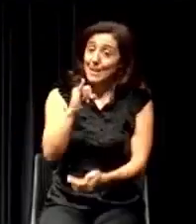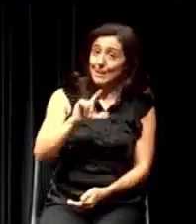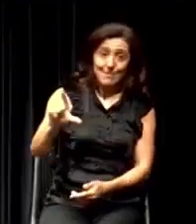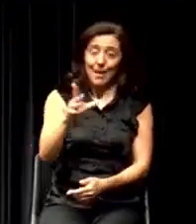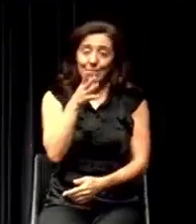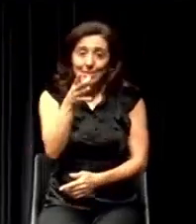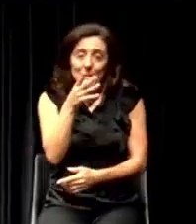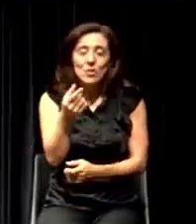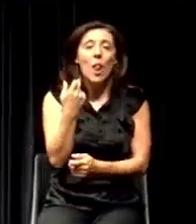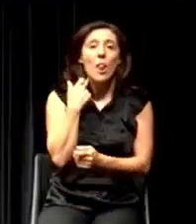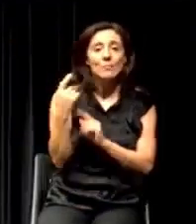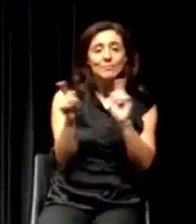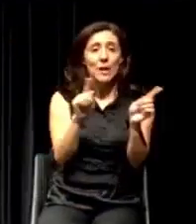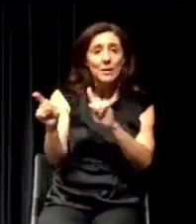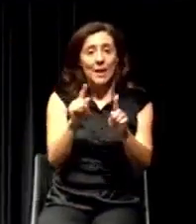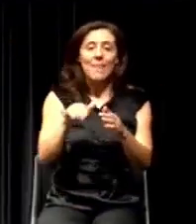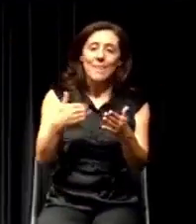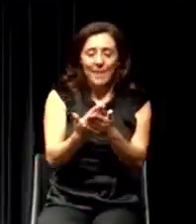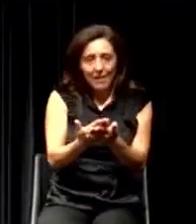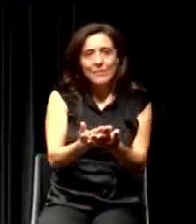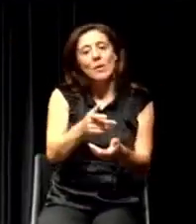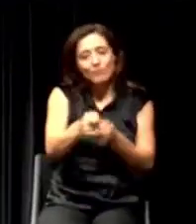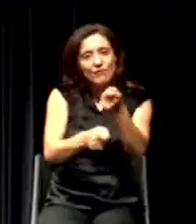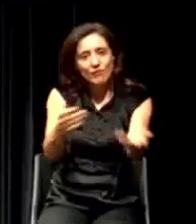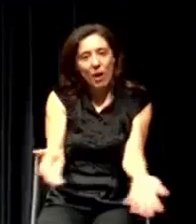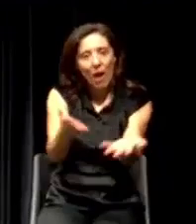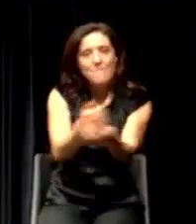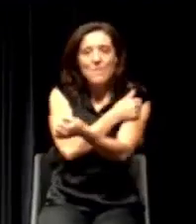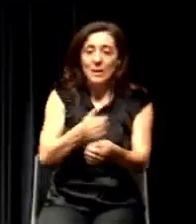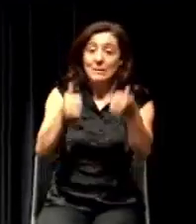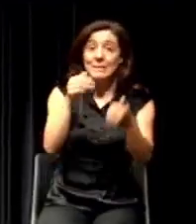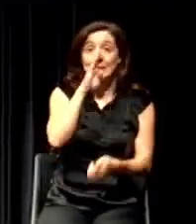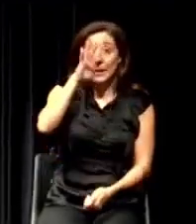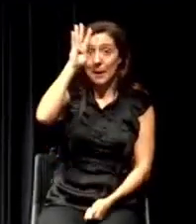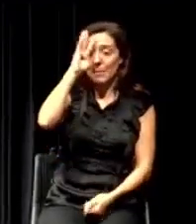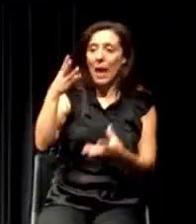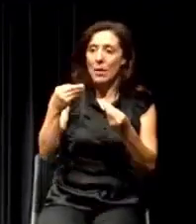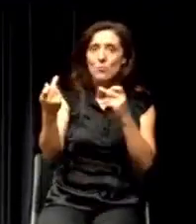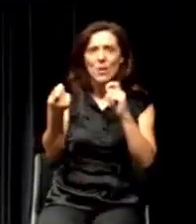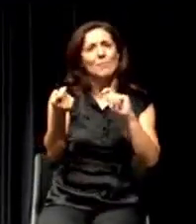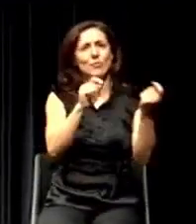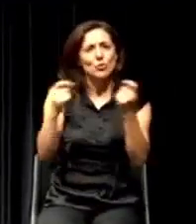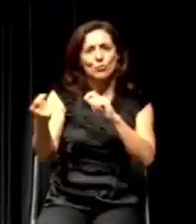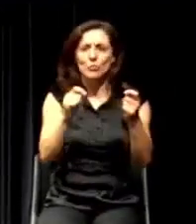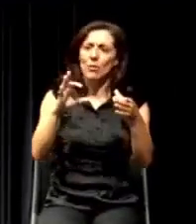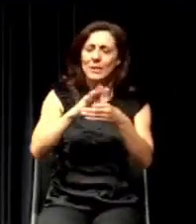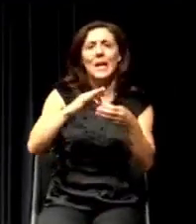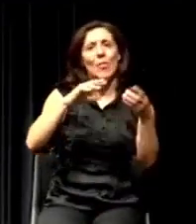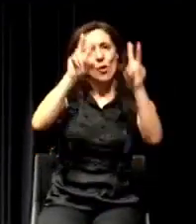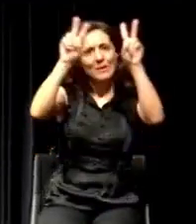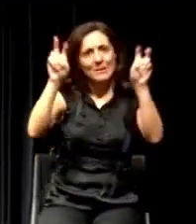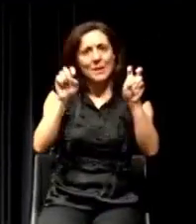micromobilidade deve ser promovida ativamente porque é benéfica para a cidade se em Braga Tem havido muita discussão em torno desta matéria